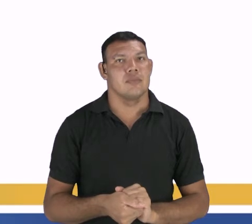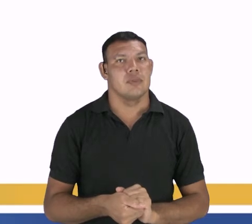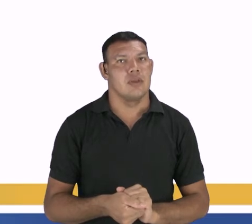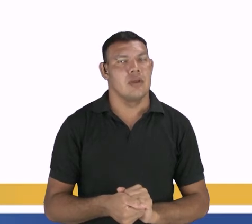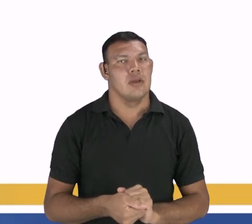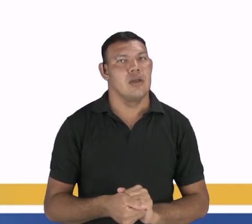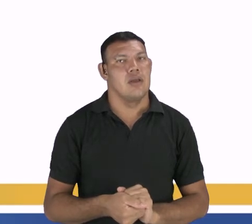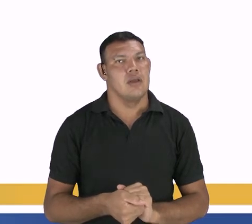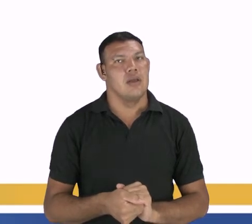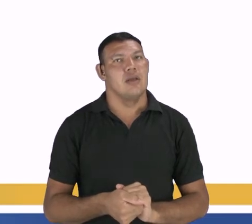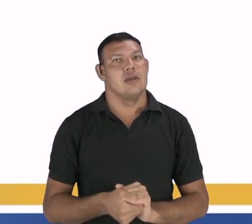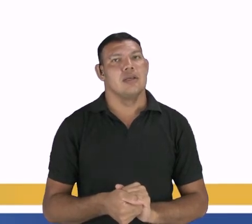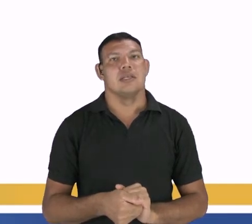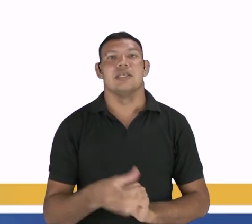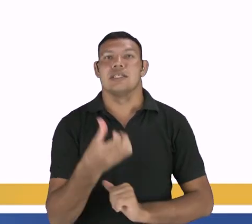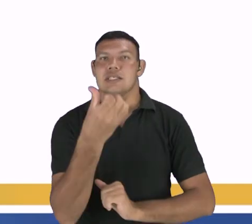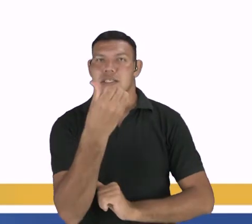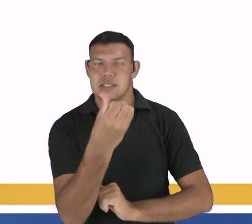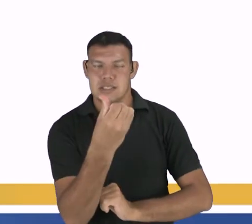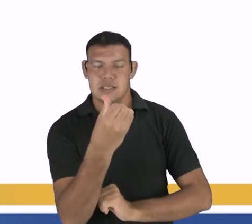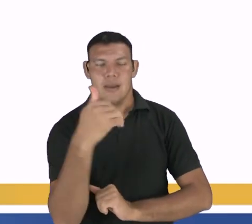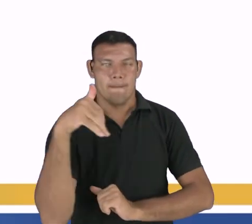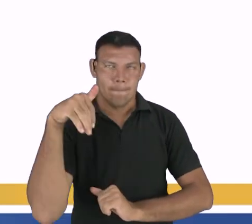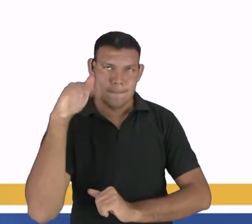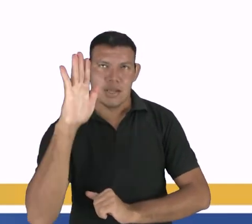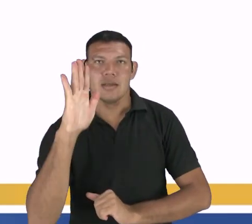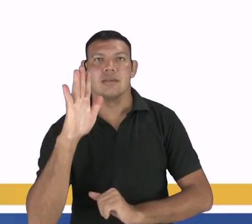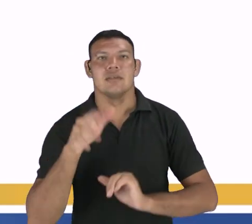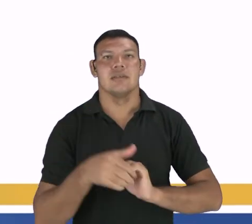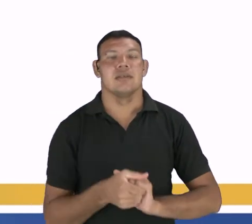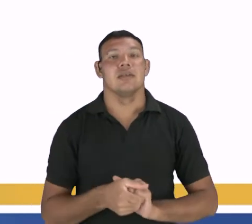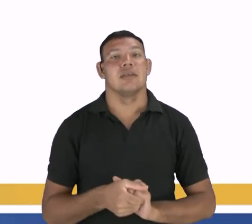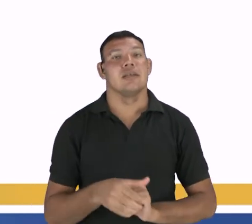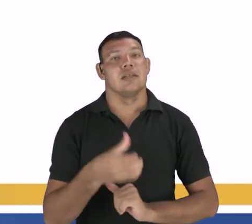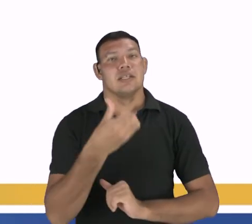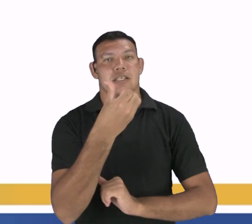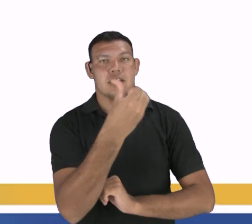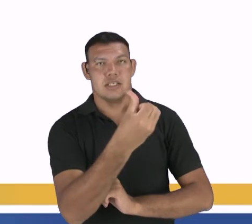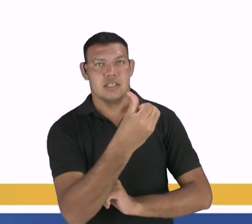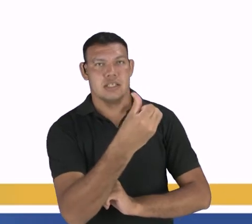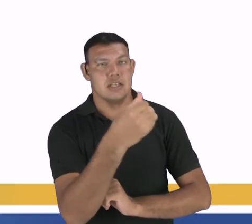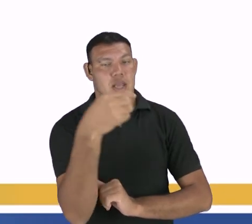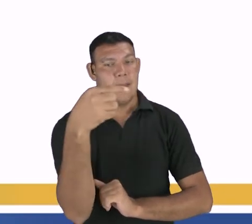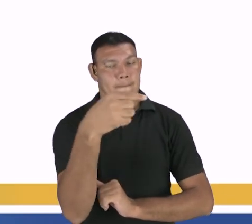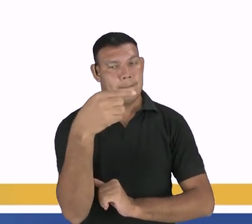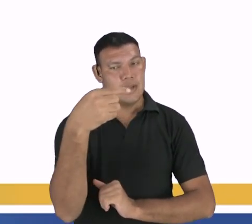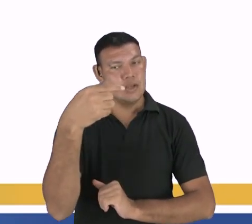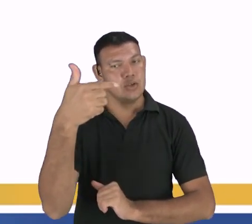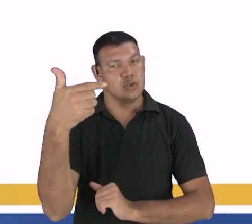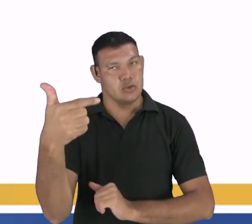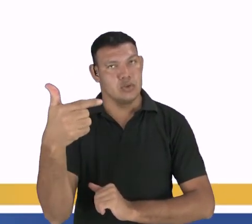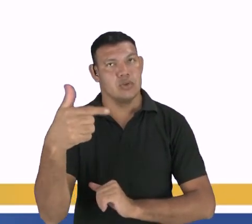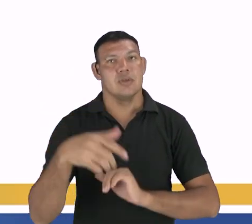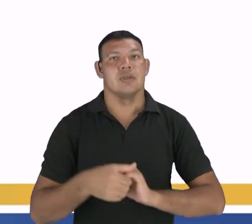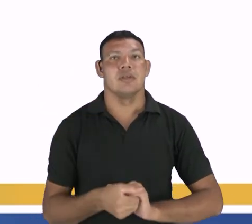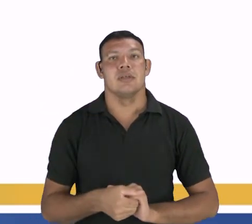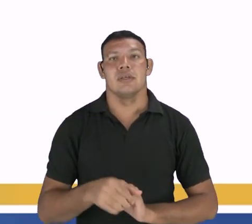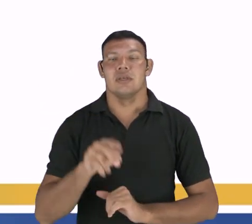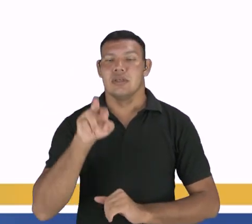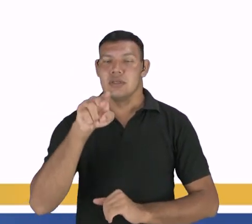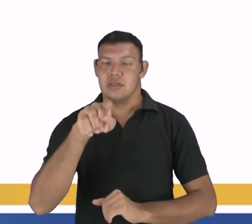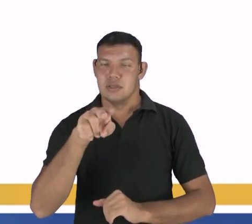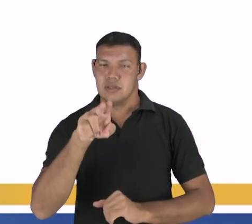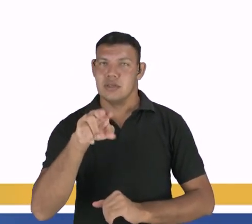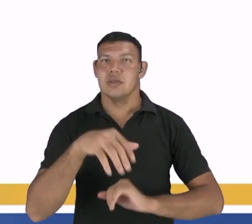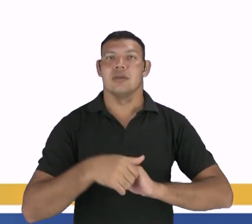maior aí em módulo, é o 6, fazemos 6 menos 2, né, que é o menor em módulo aí. Então, nós temos